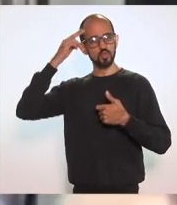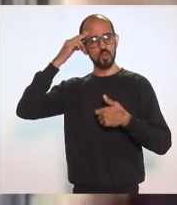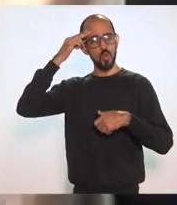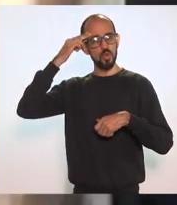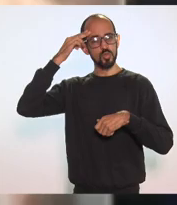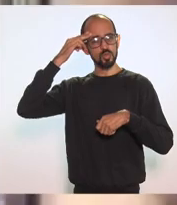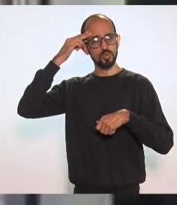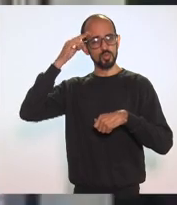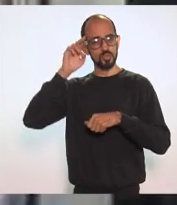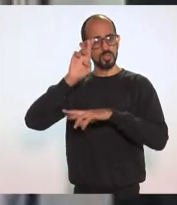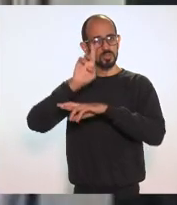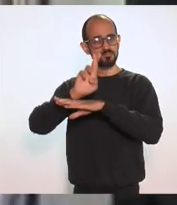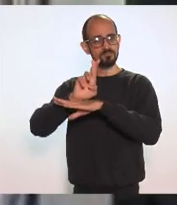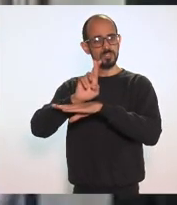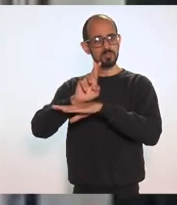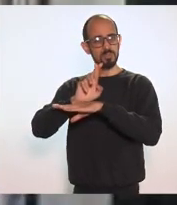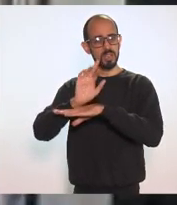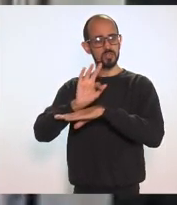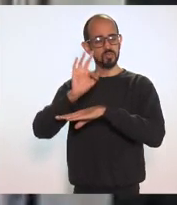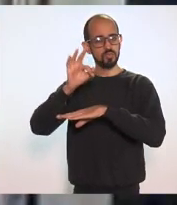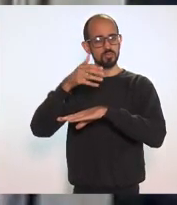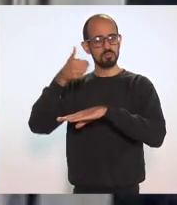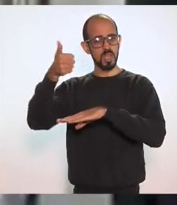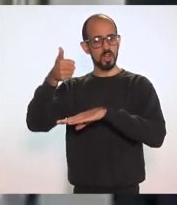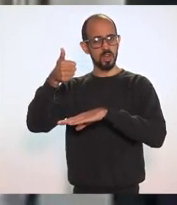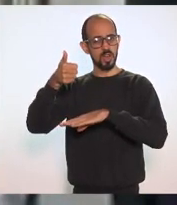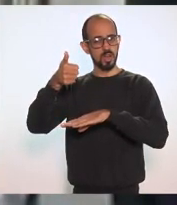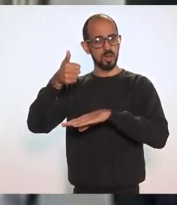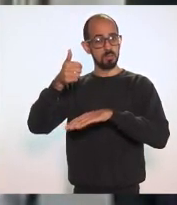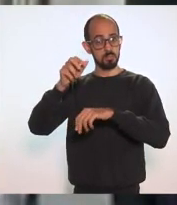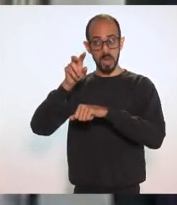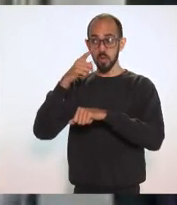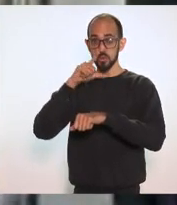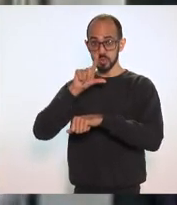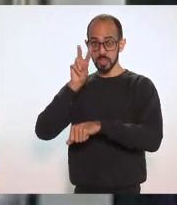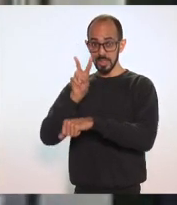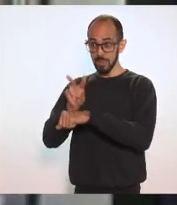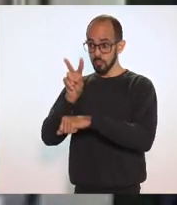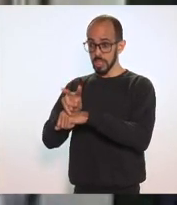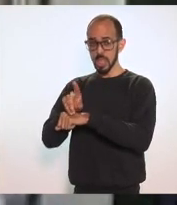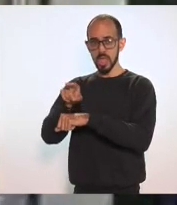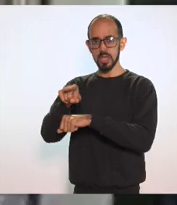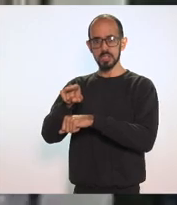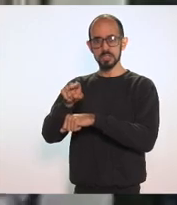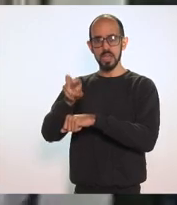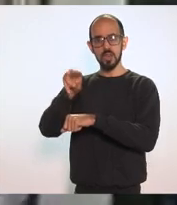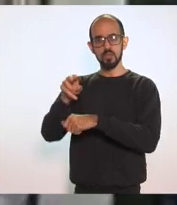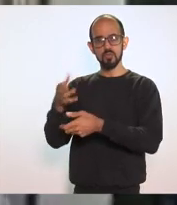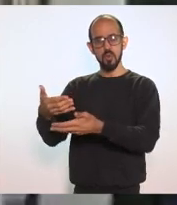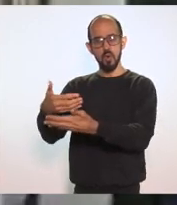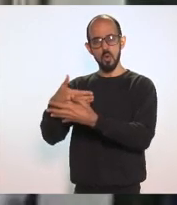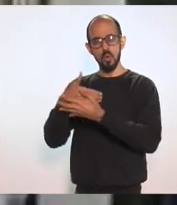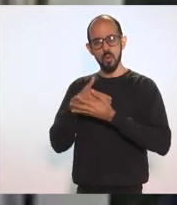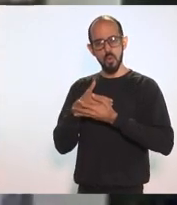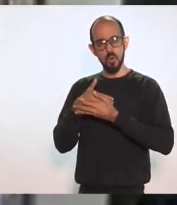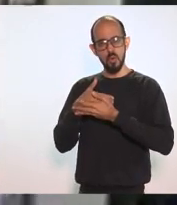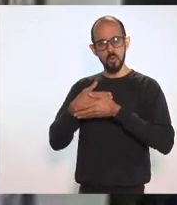Para defendê-las, abrigarei, colocando-as dentro dos meus